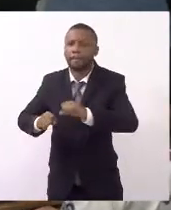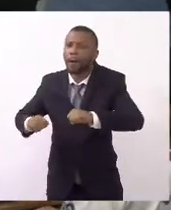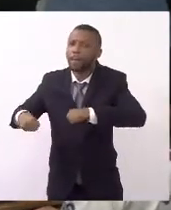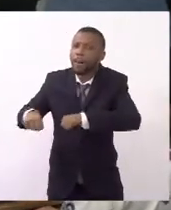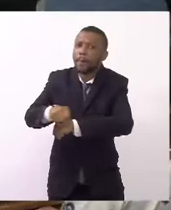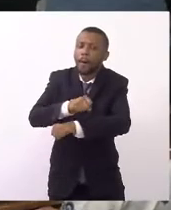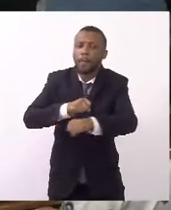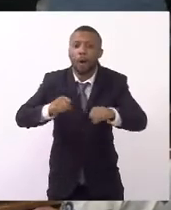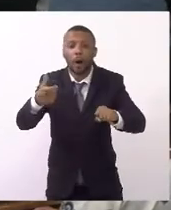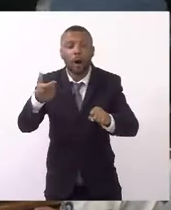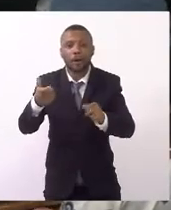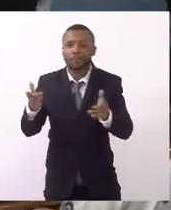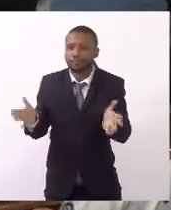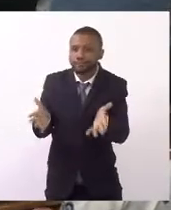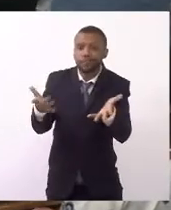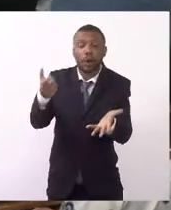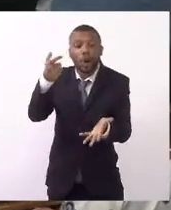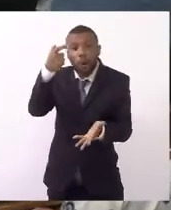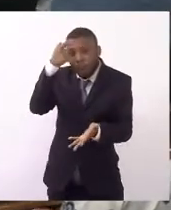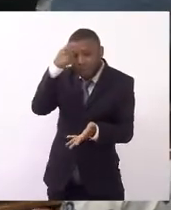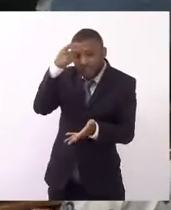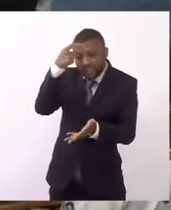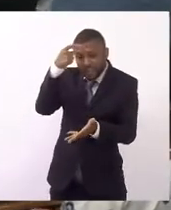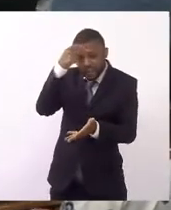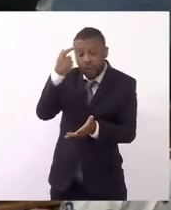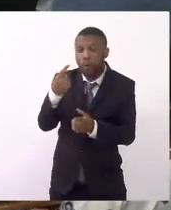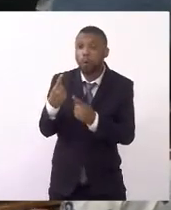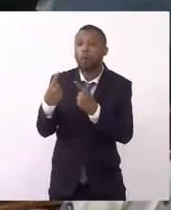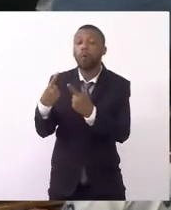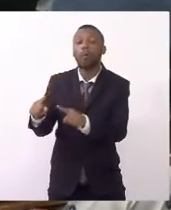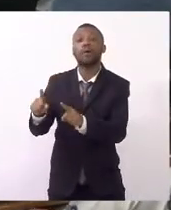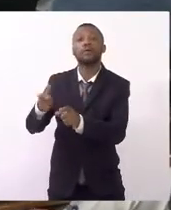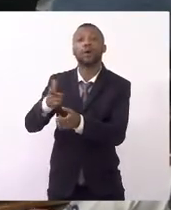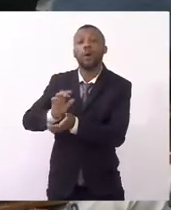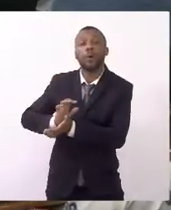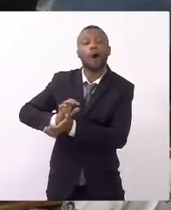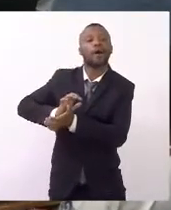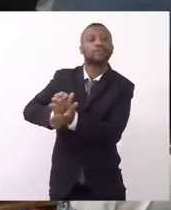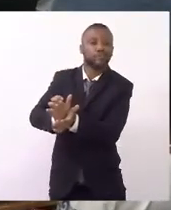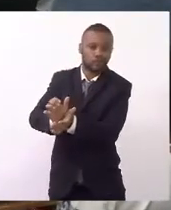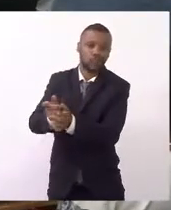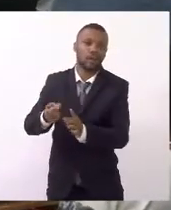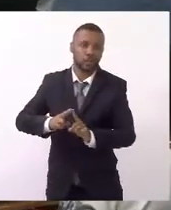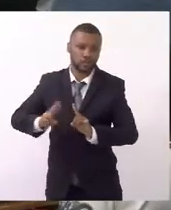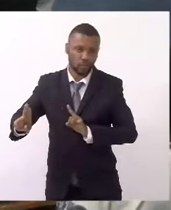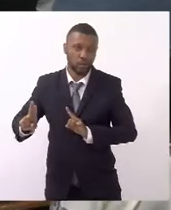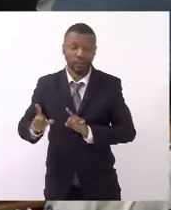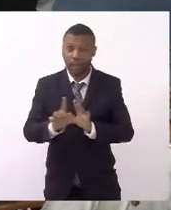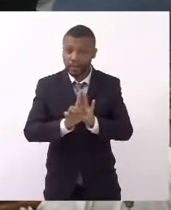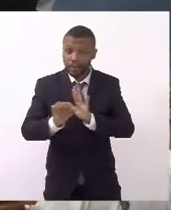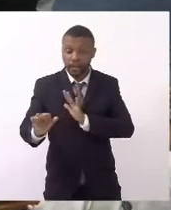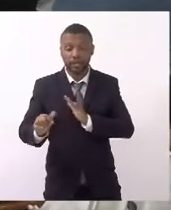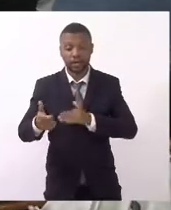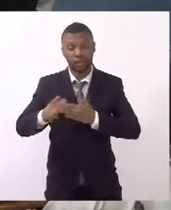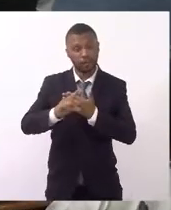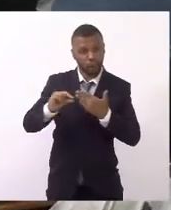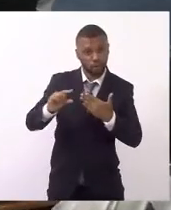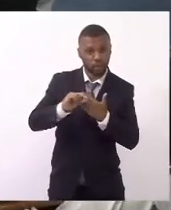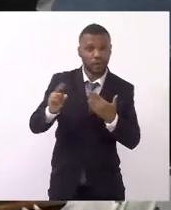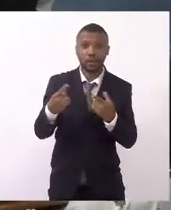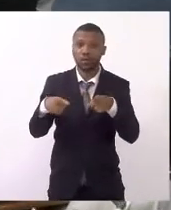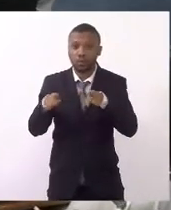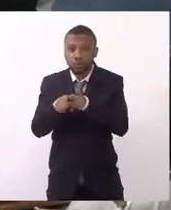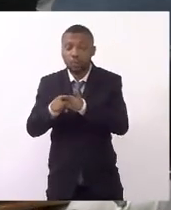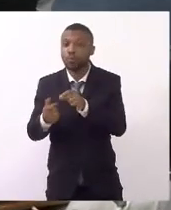contra o racismo religioso em todo o estado esta lei de minha autoria e também em coautoria com